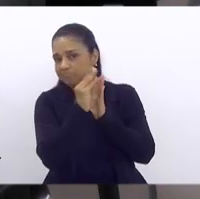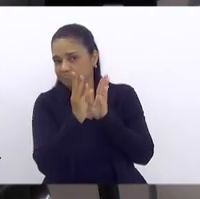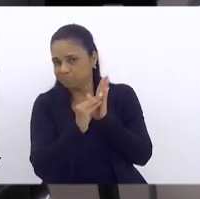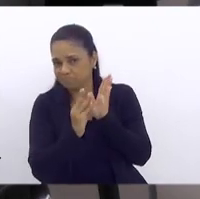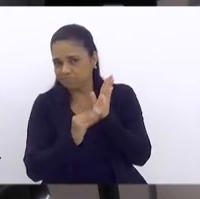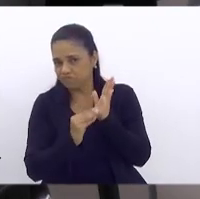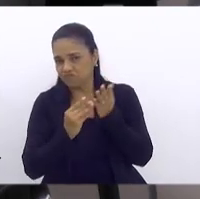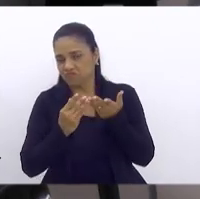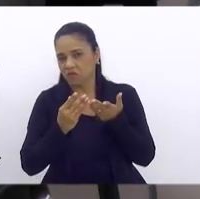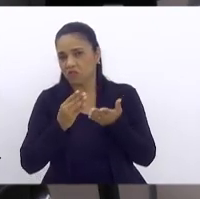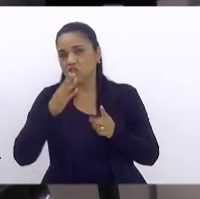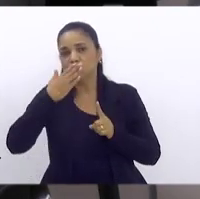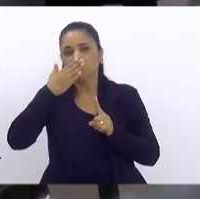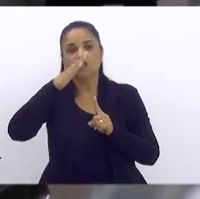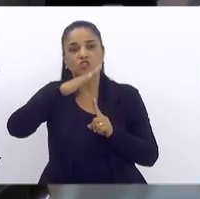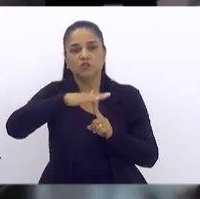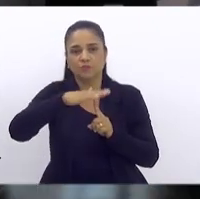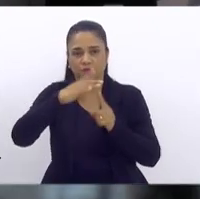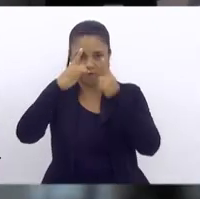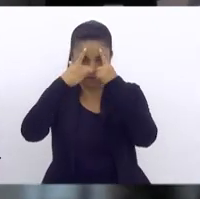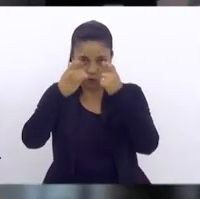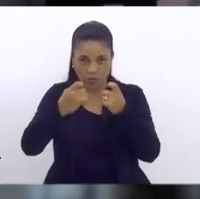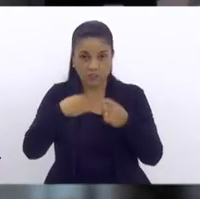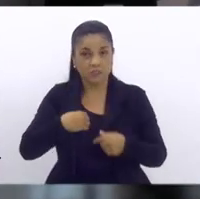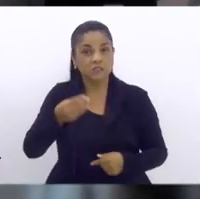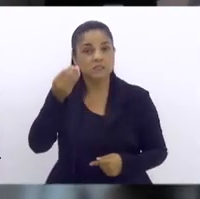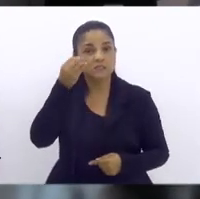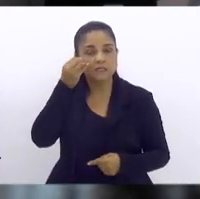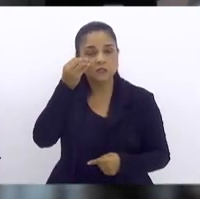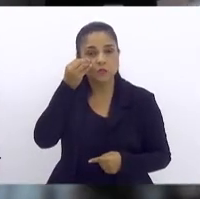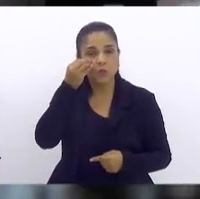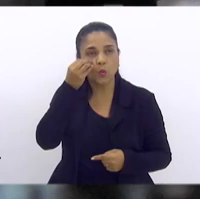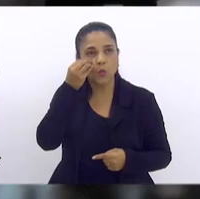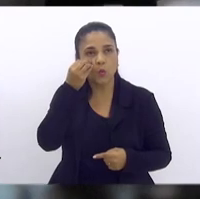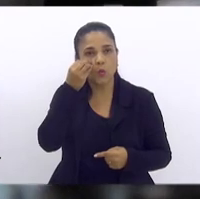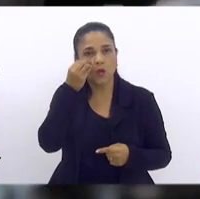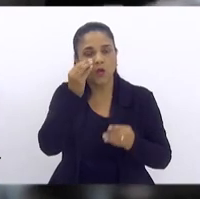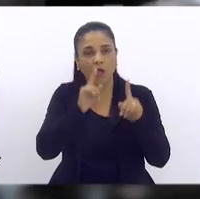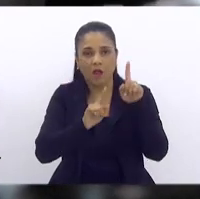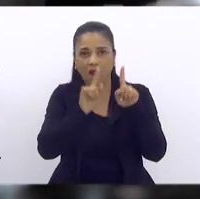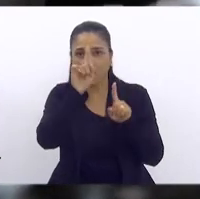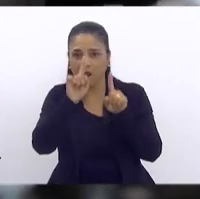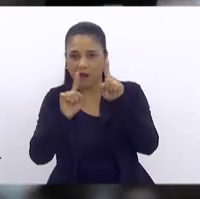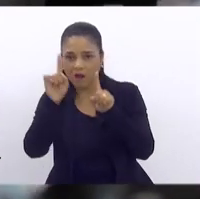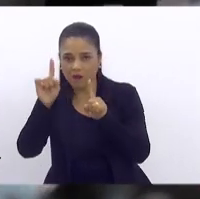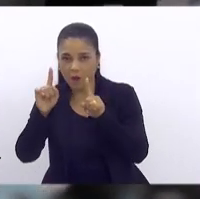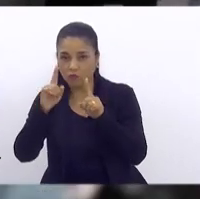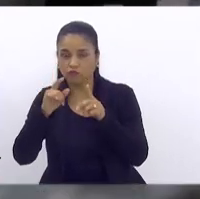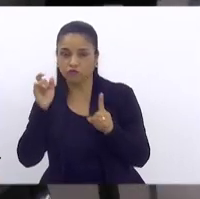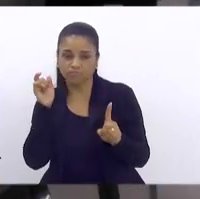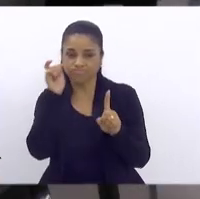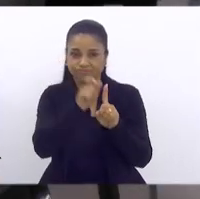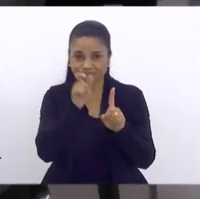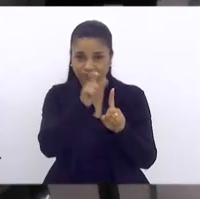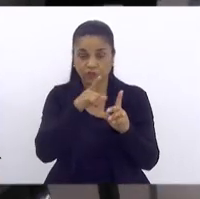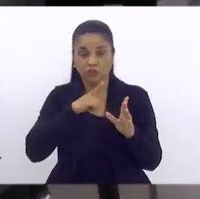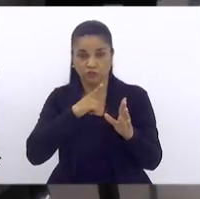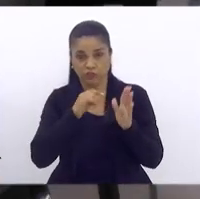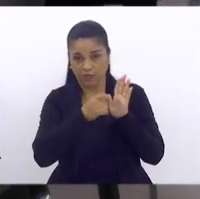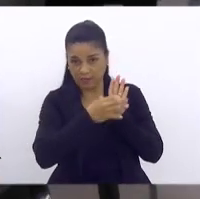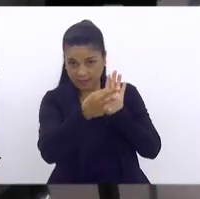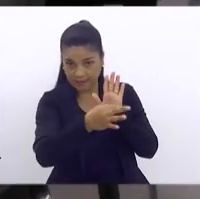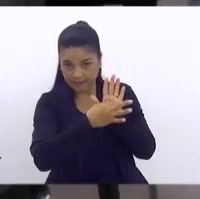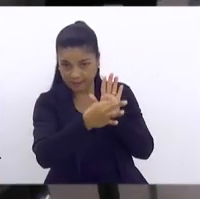de violência. E a gente tentou esquematizar graus de ofensividade. Então, a gente tinha crítica, que